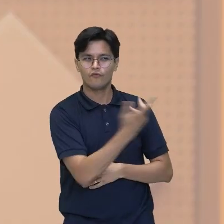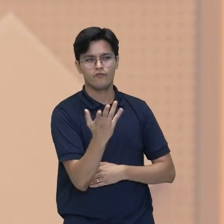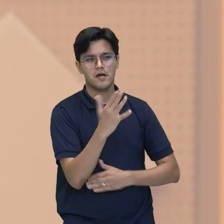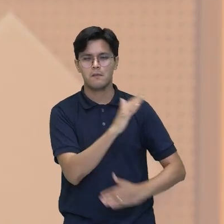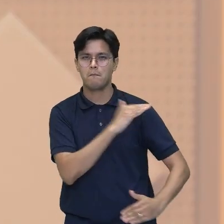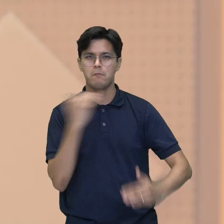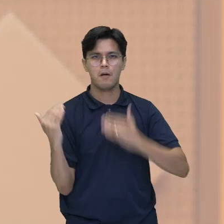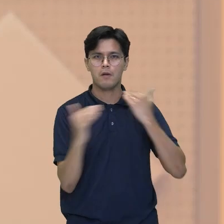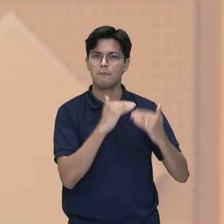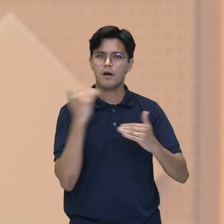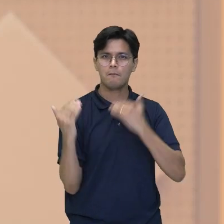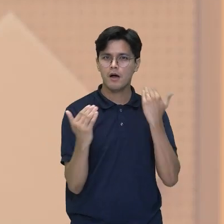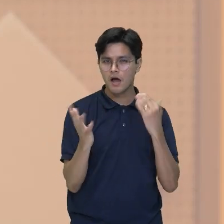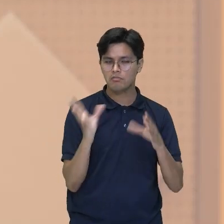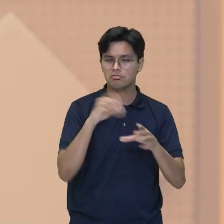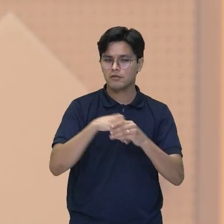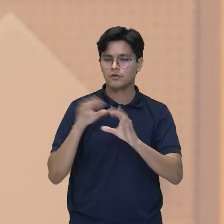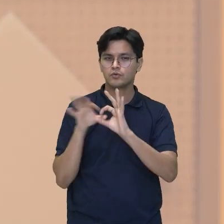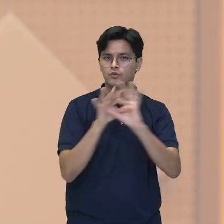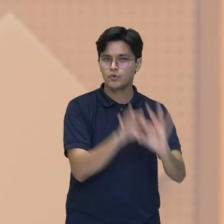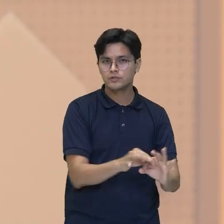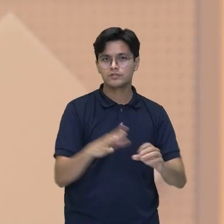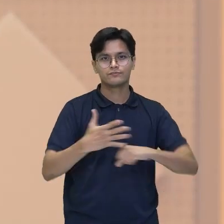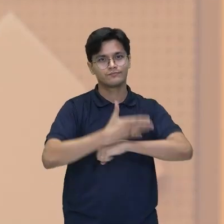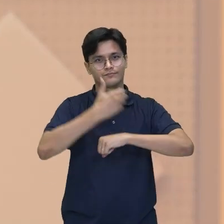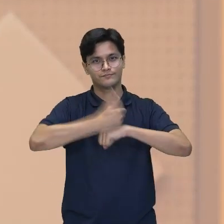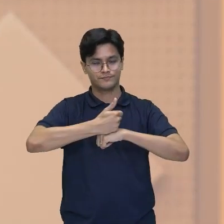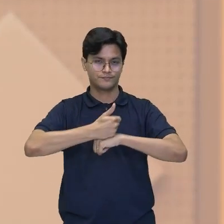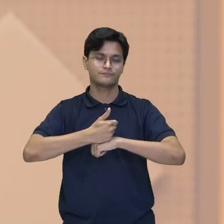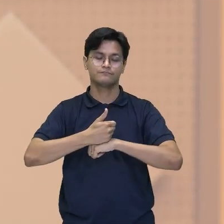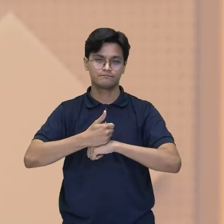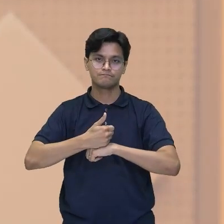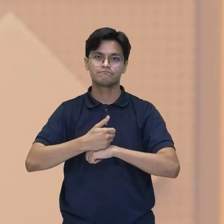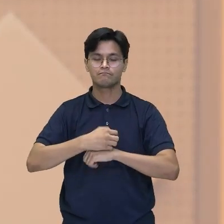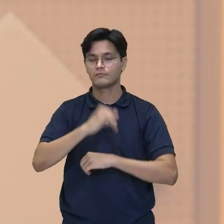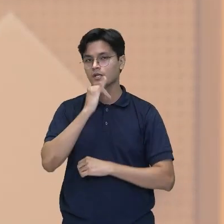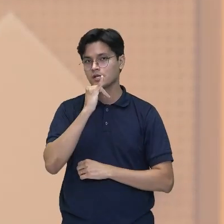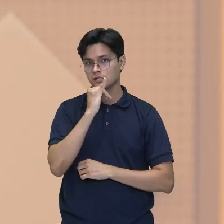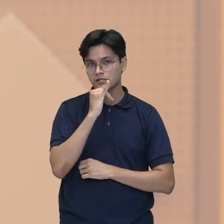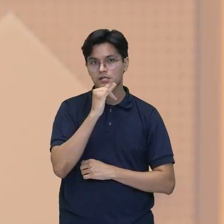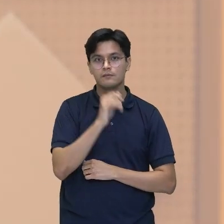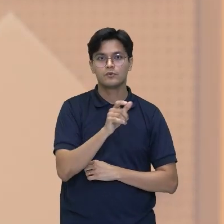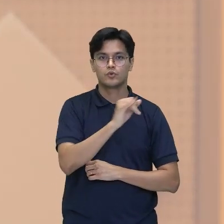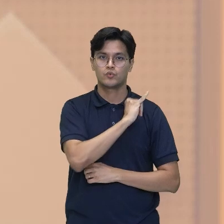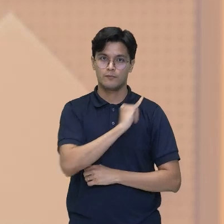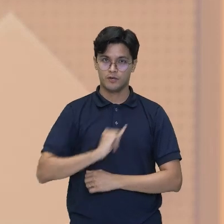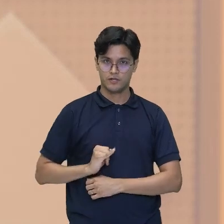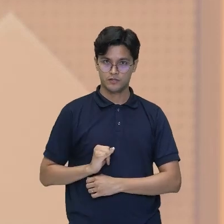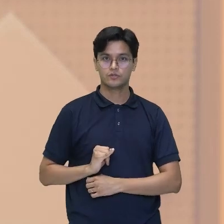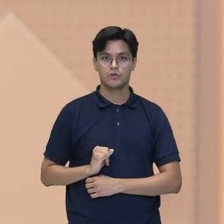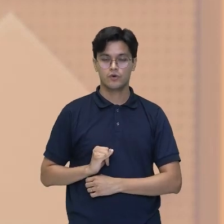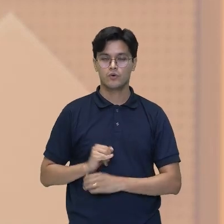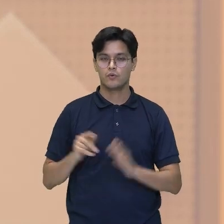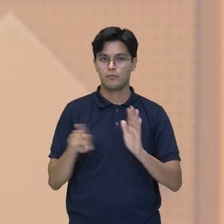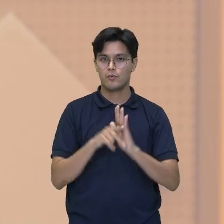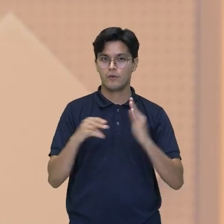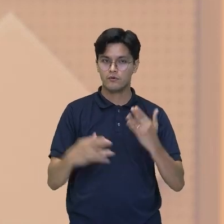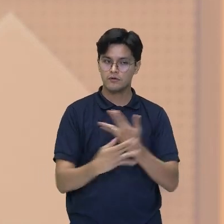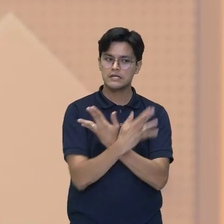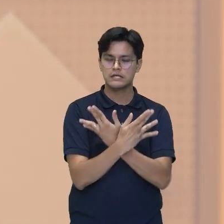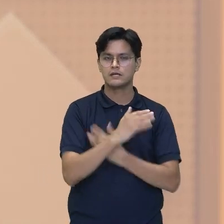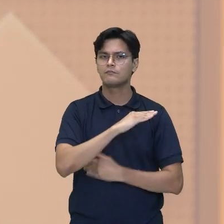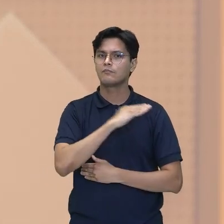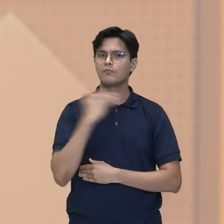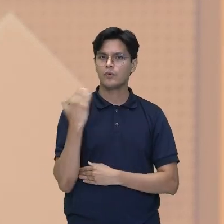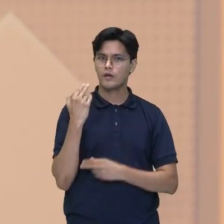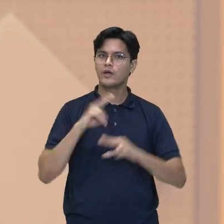pessoas nesse contexto de colonização. Dentre eles, a morte do imperador Inca foi em decorrência justamente